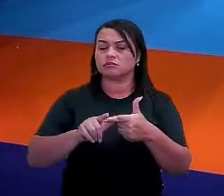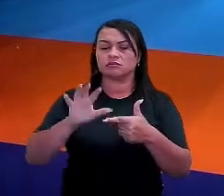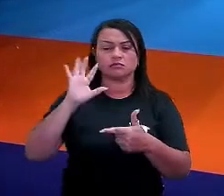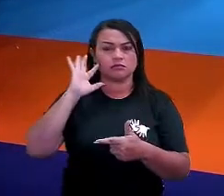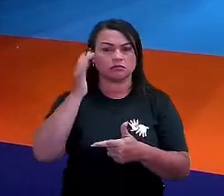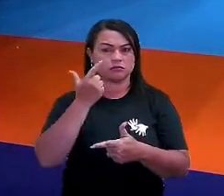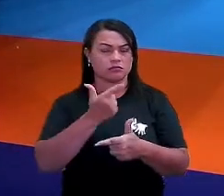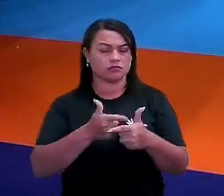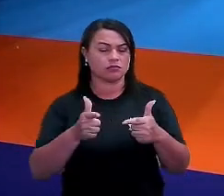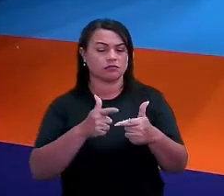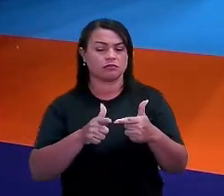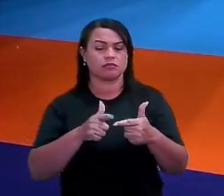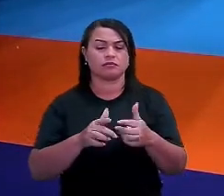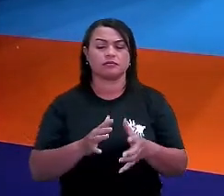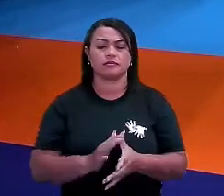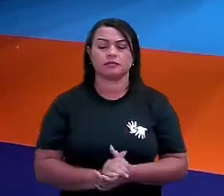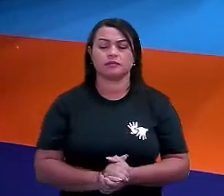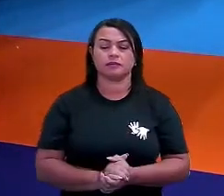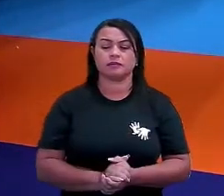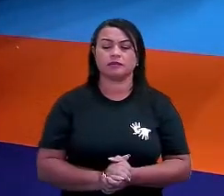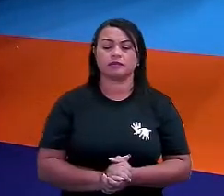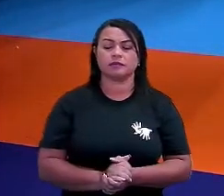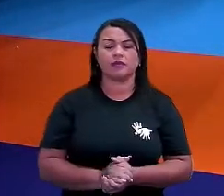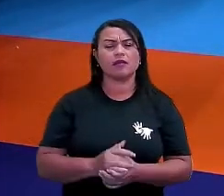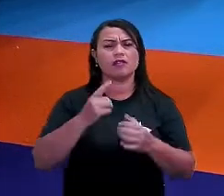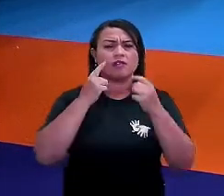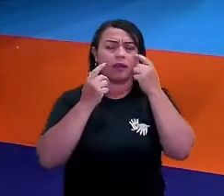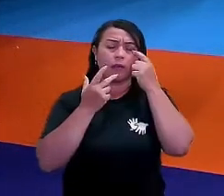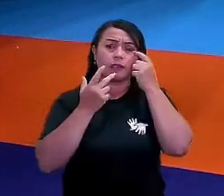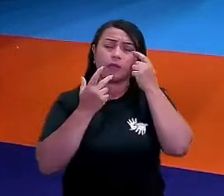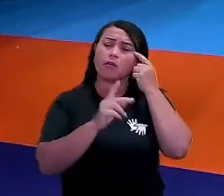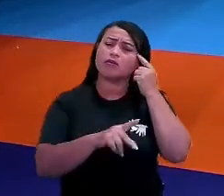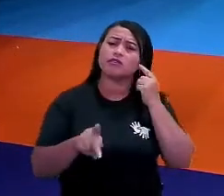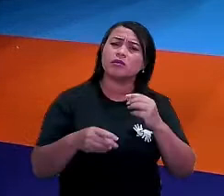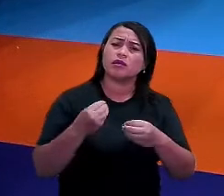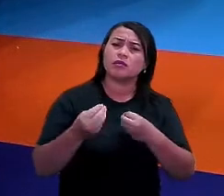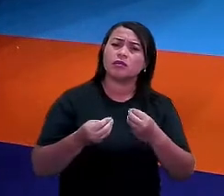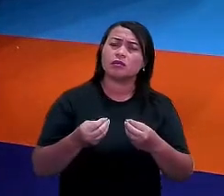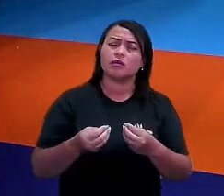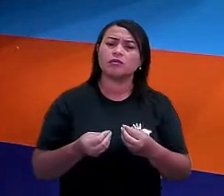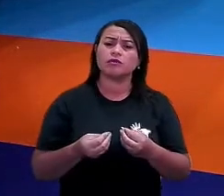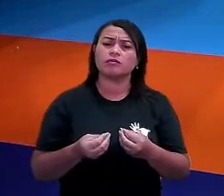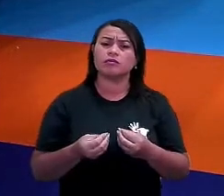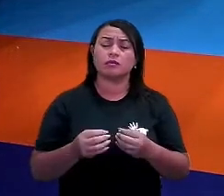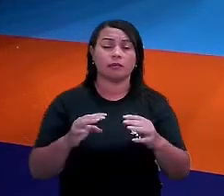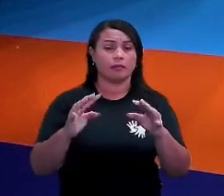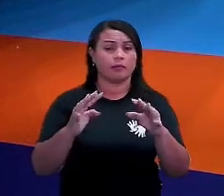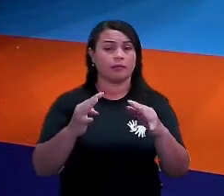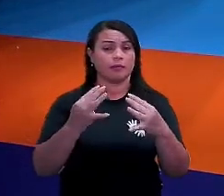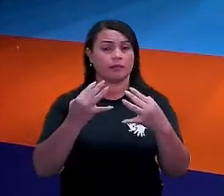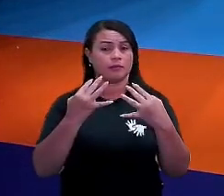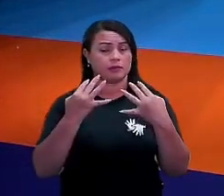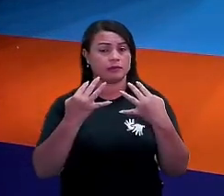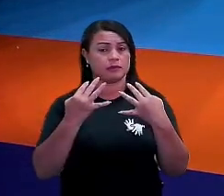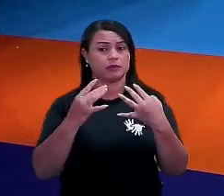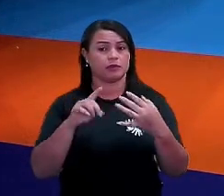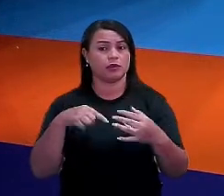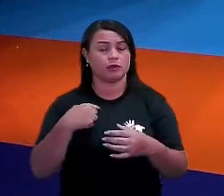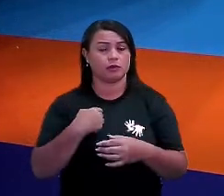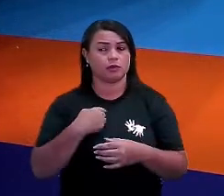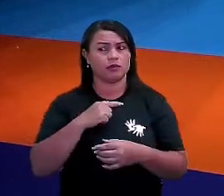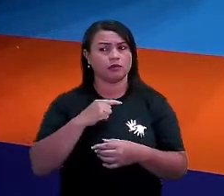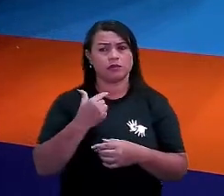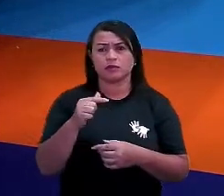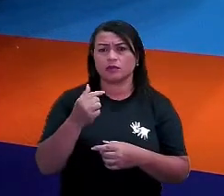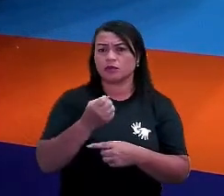resolução do nosso problema. Tá? Aí você vai dizer, mas professora, preste atenção que a gente não vai ter duas frações